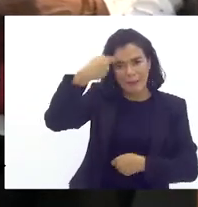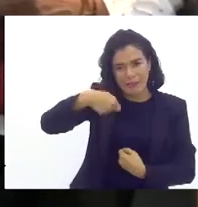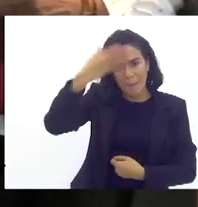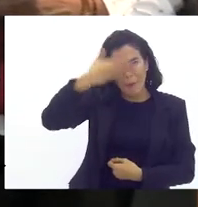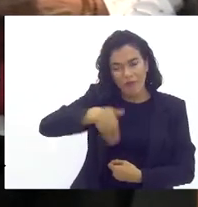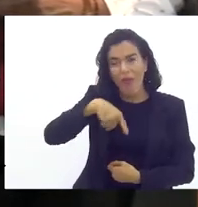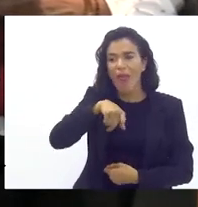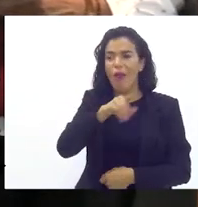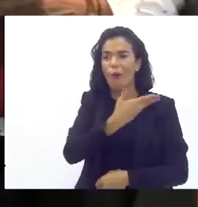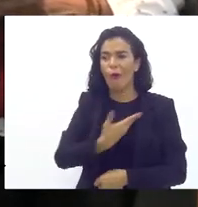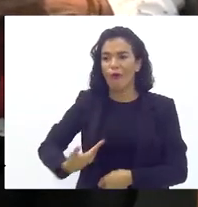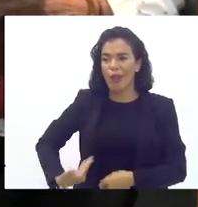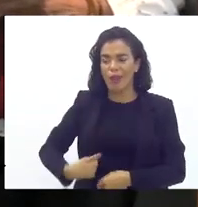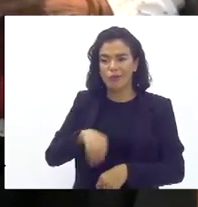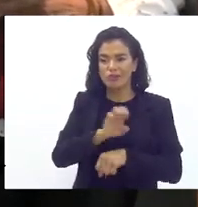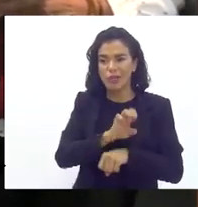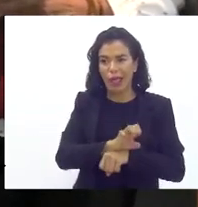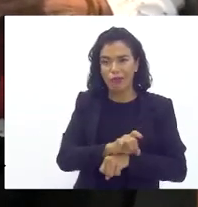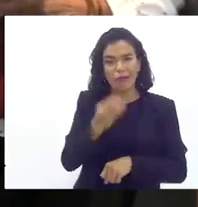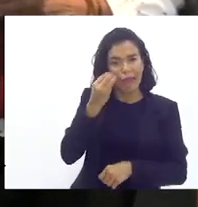que está tentando prendê-lo